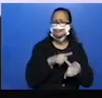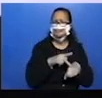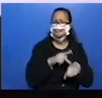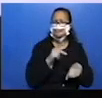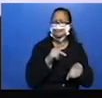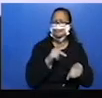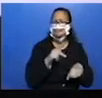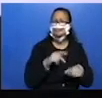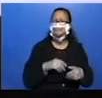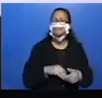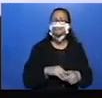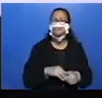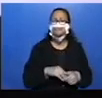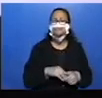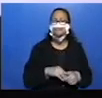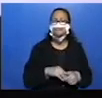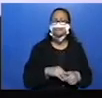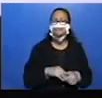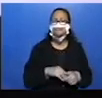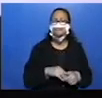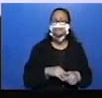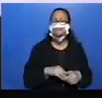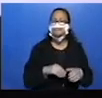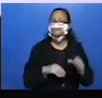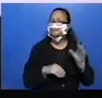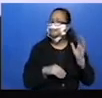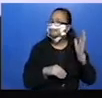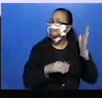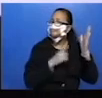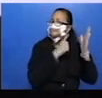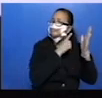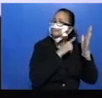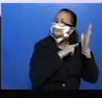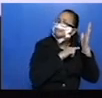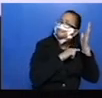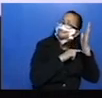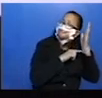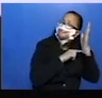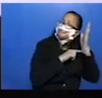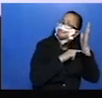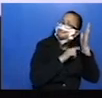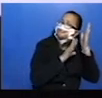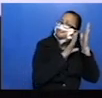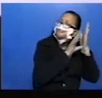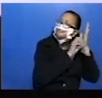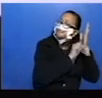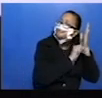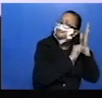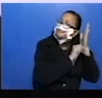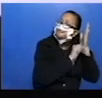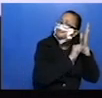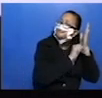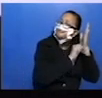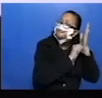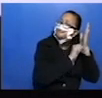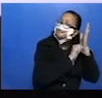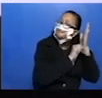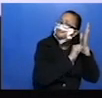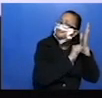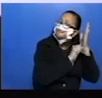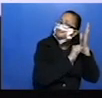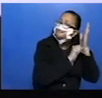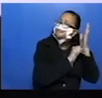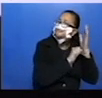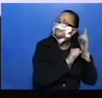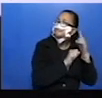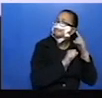sinais misteriosos. Encostei o ouvido na parede e pude escutar com nitidez aquele